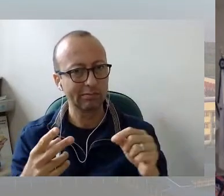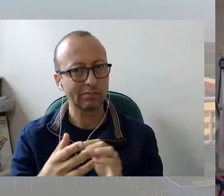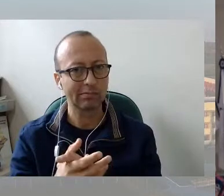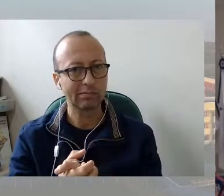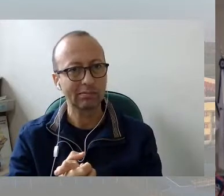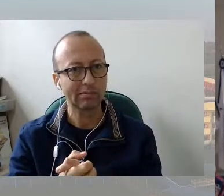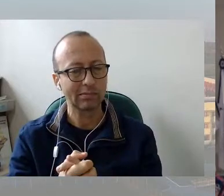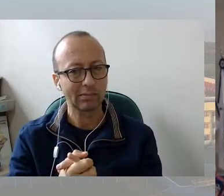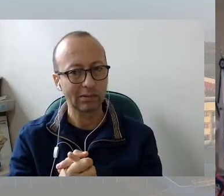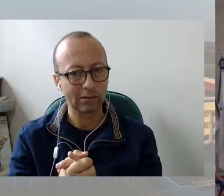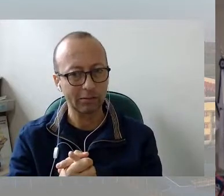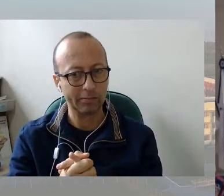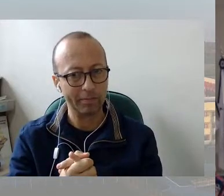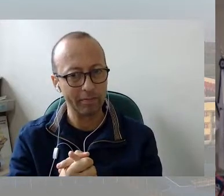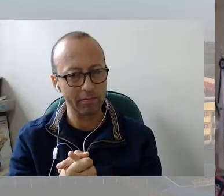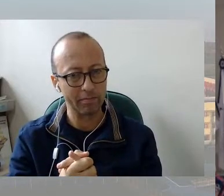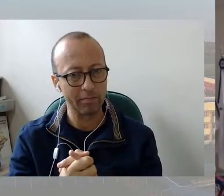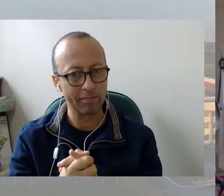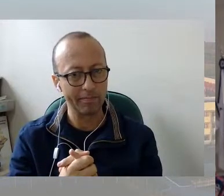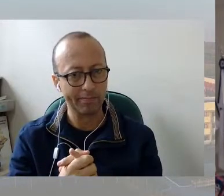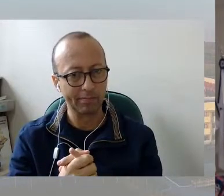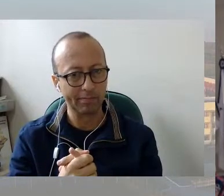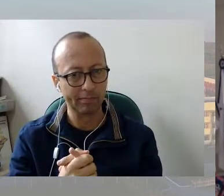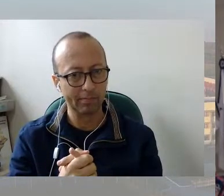uma questão assim,